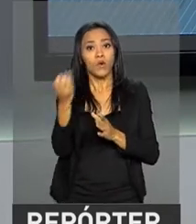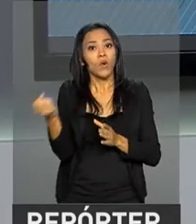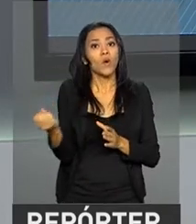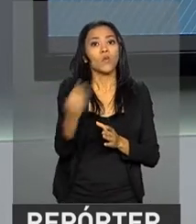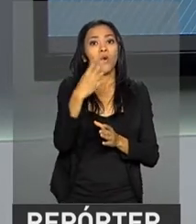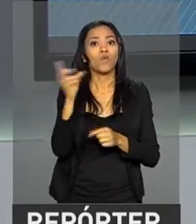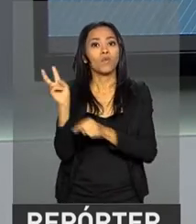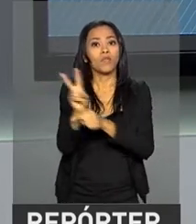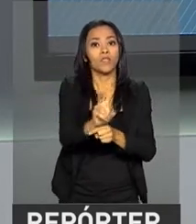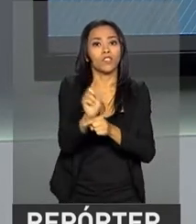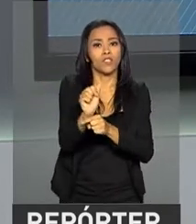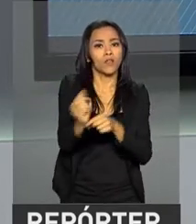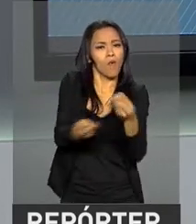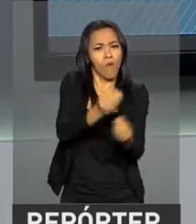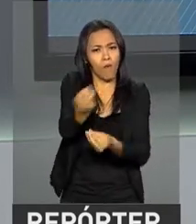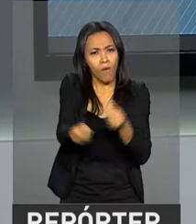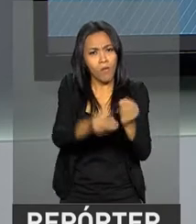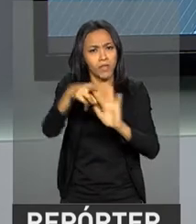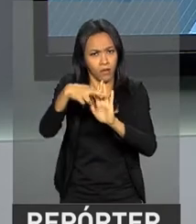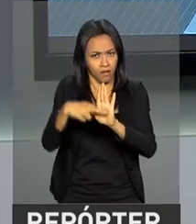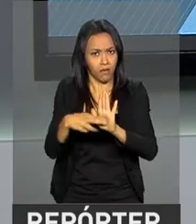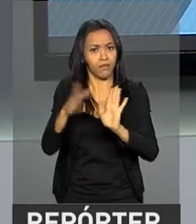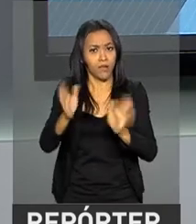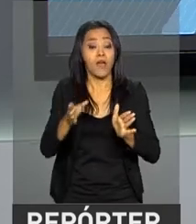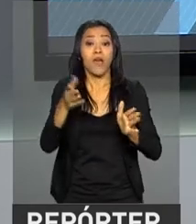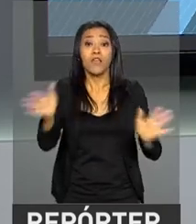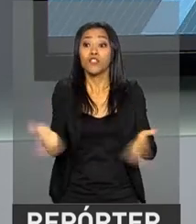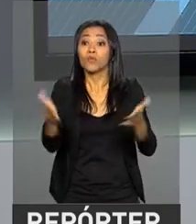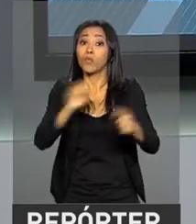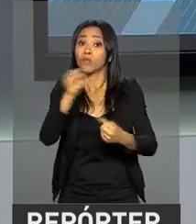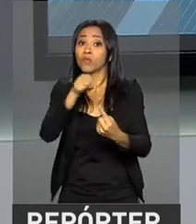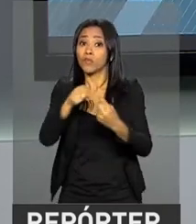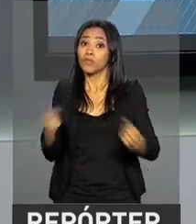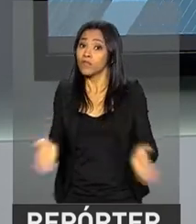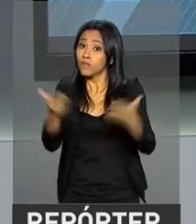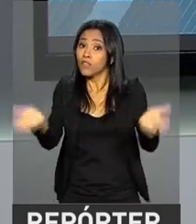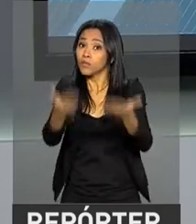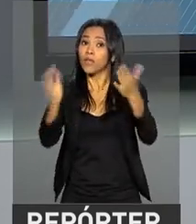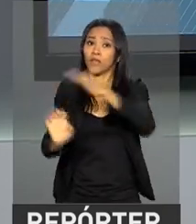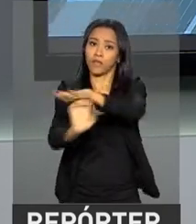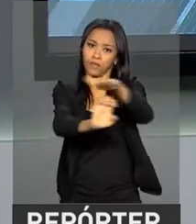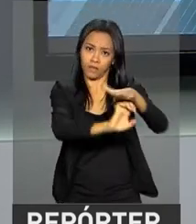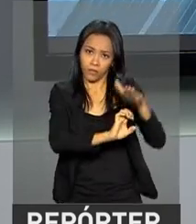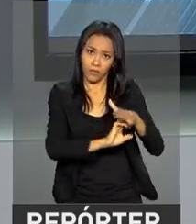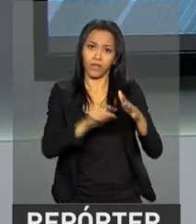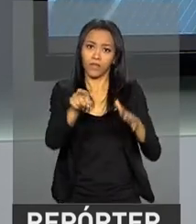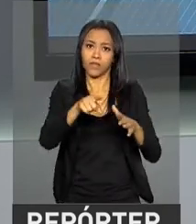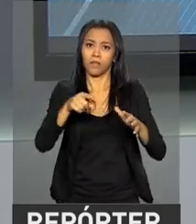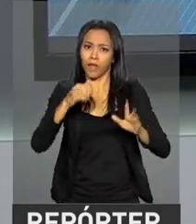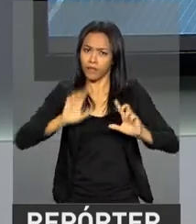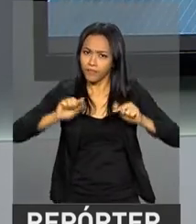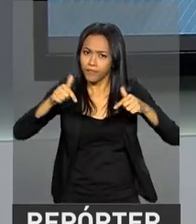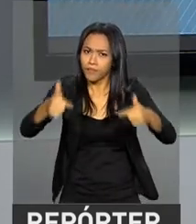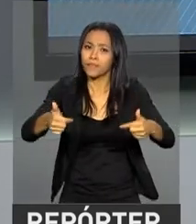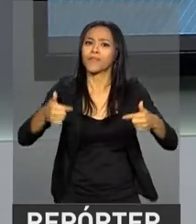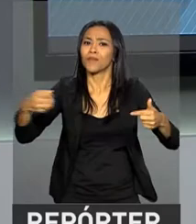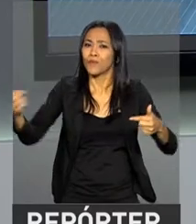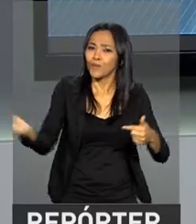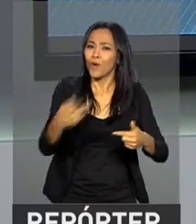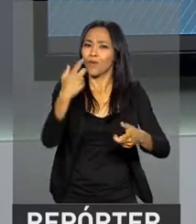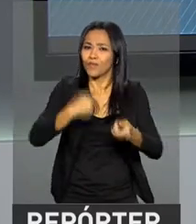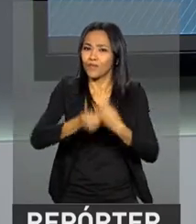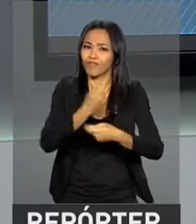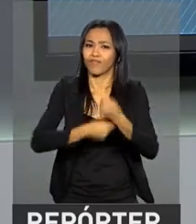a idéia é orientar e estimular o micro empreendedor para que as boas idéias ea disposição para o trabalho possam virar novos